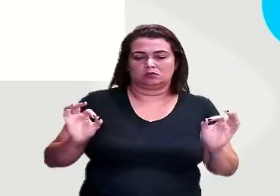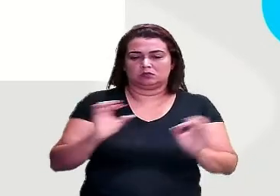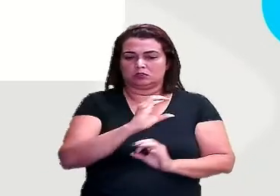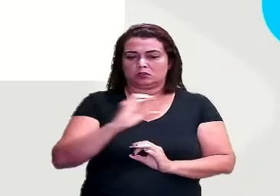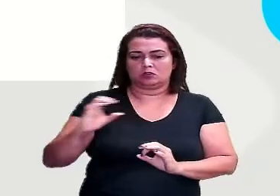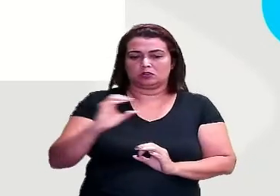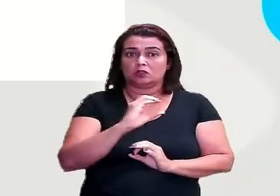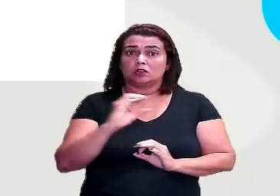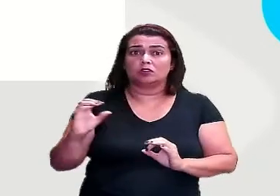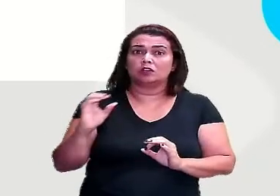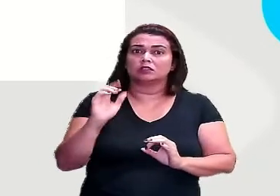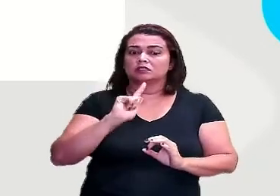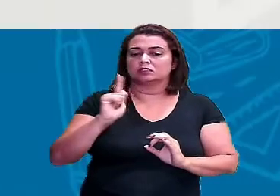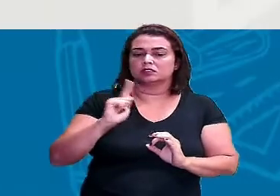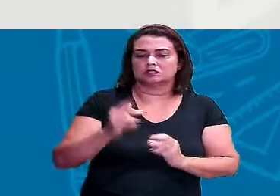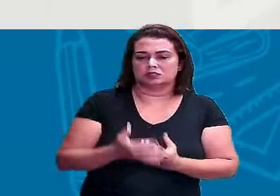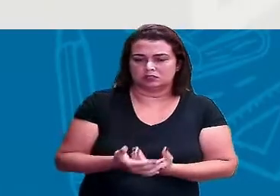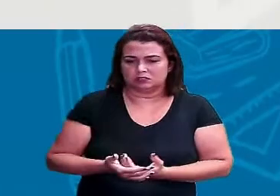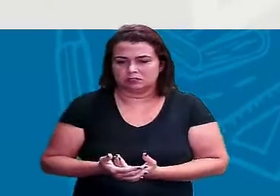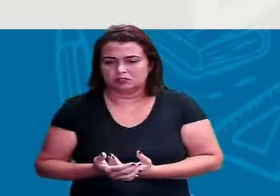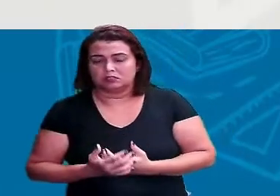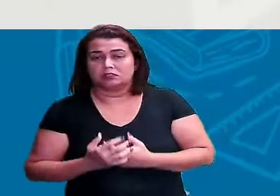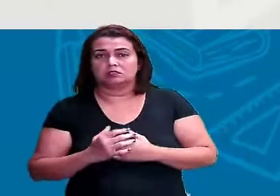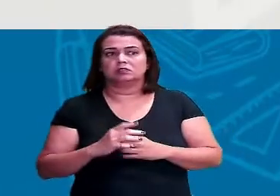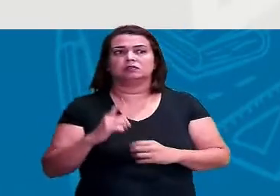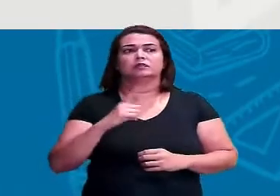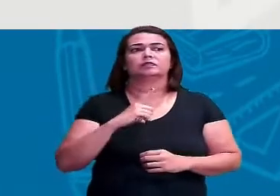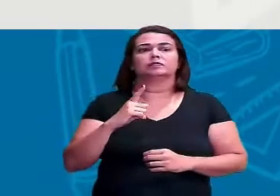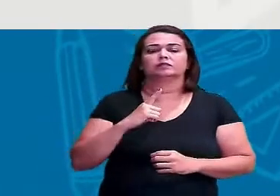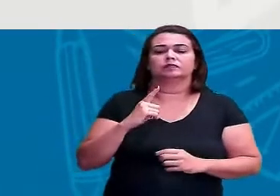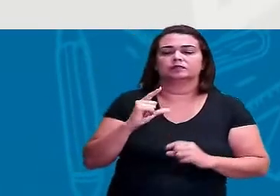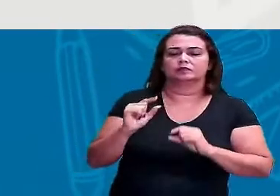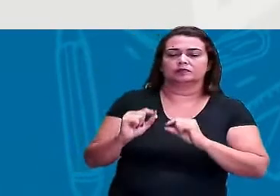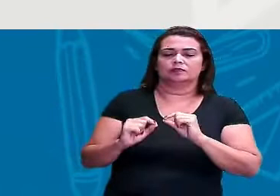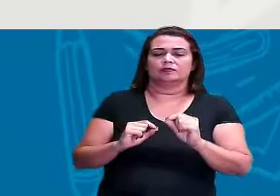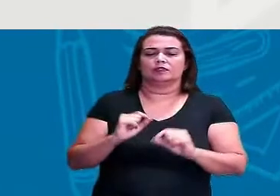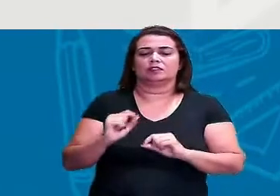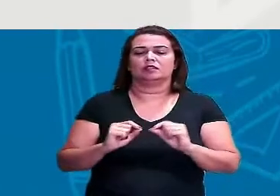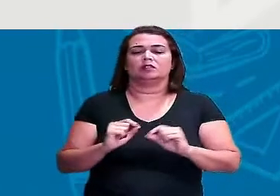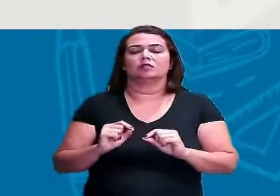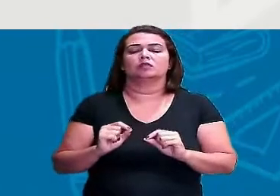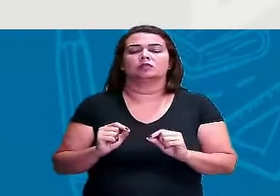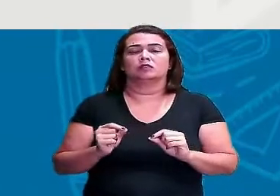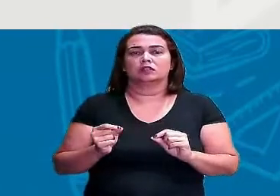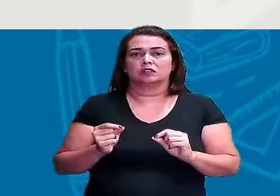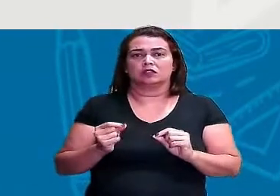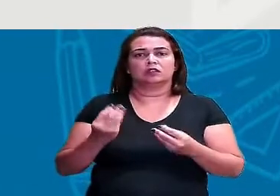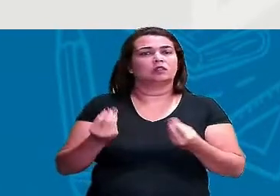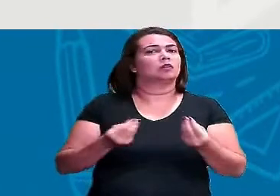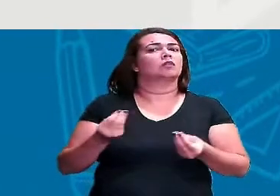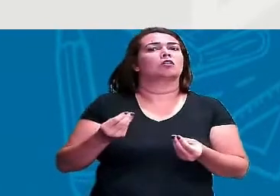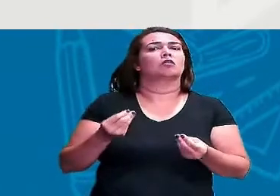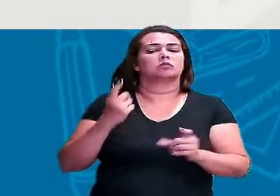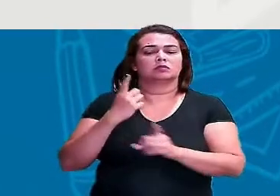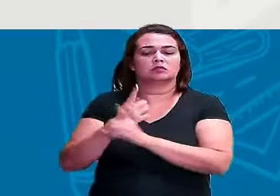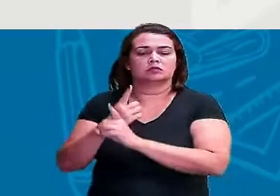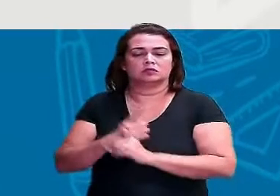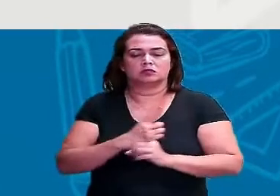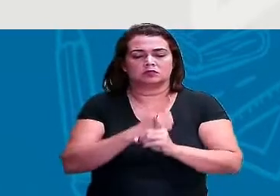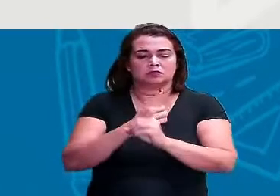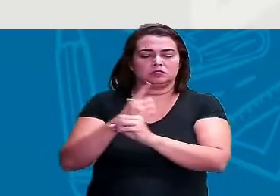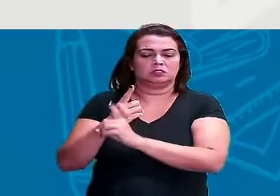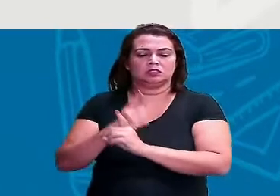As coordenadas geográficas, elas são o meio de localização, né,